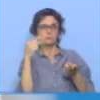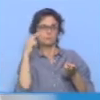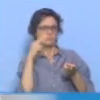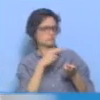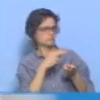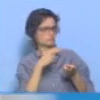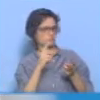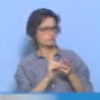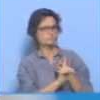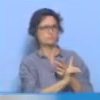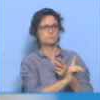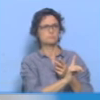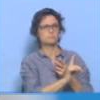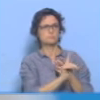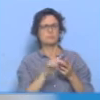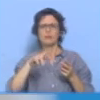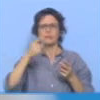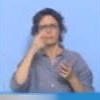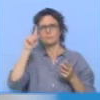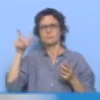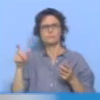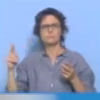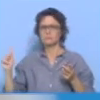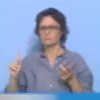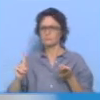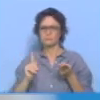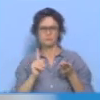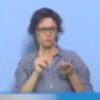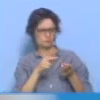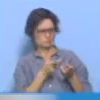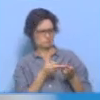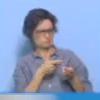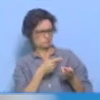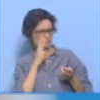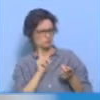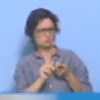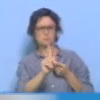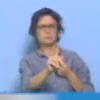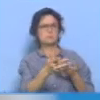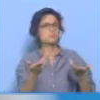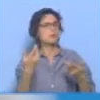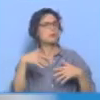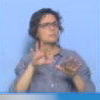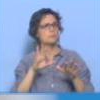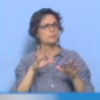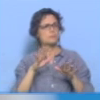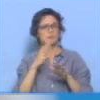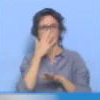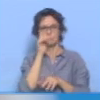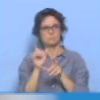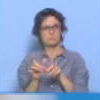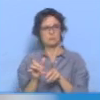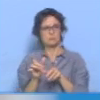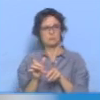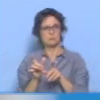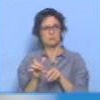modo, um levita que vinha por aquele lugar viu e passou também adiante. Mas um samaritano que ia de viagem passou junto